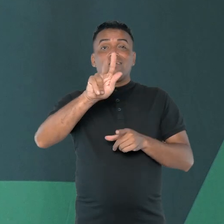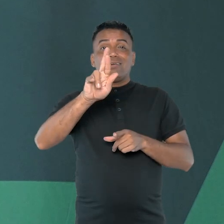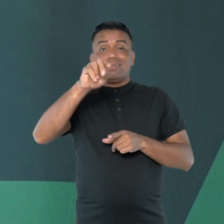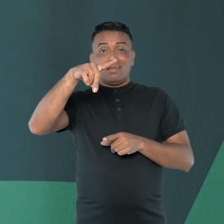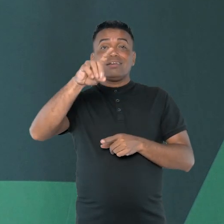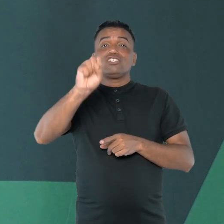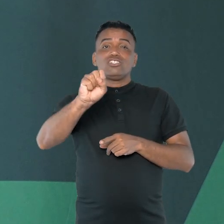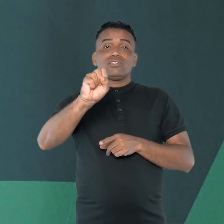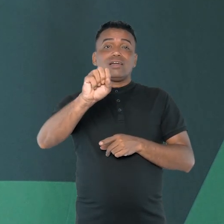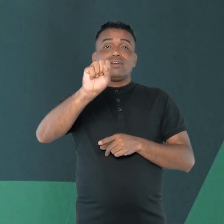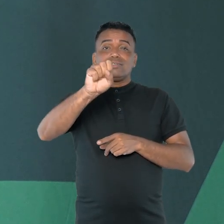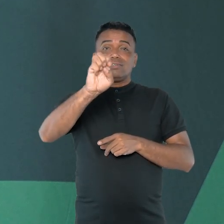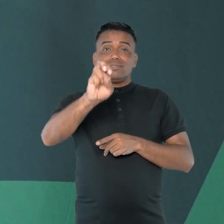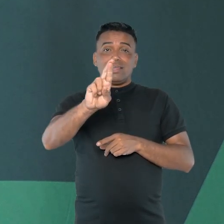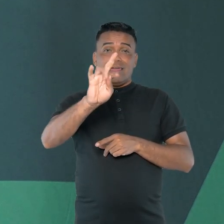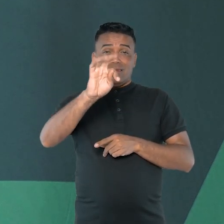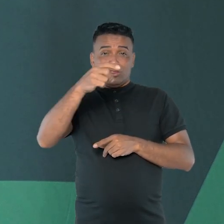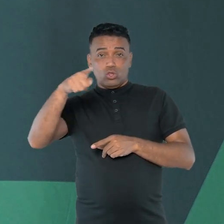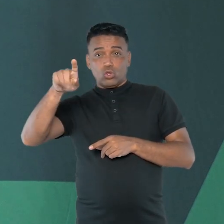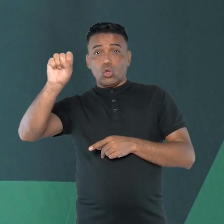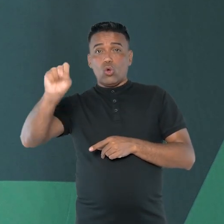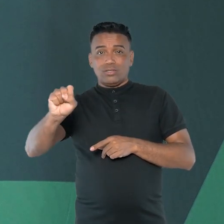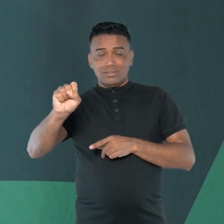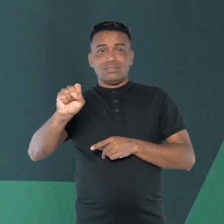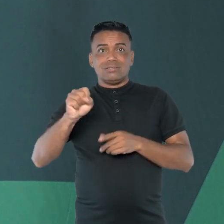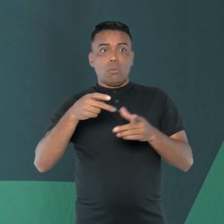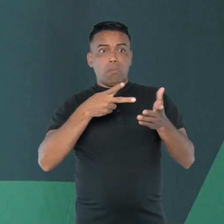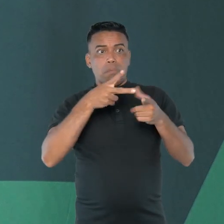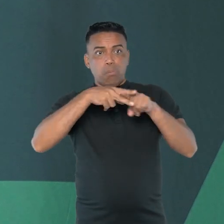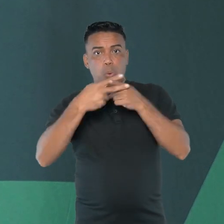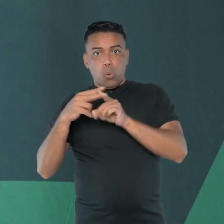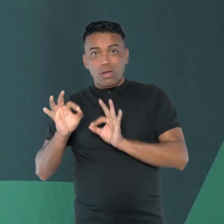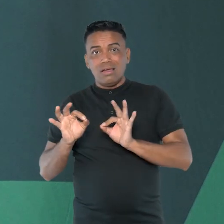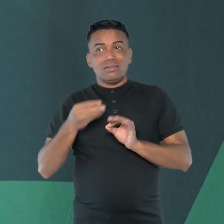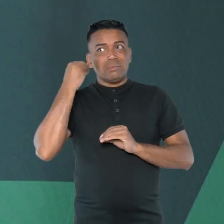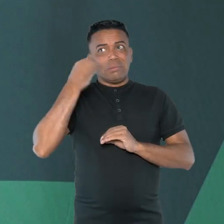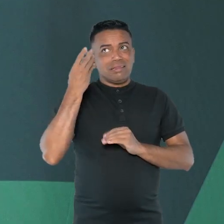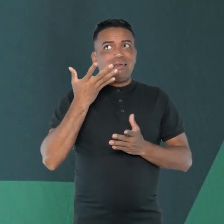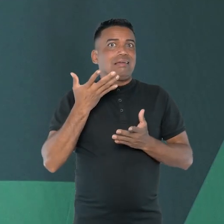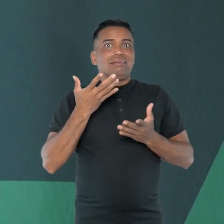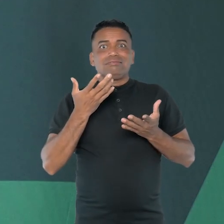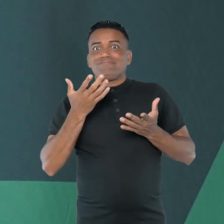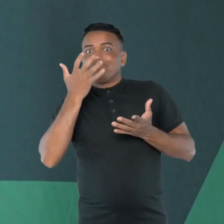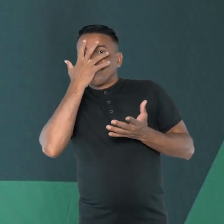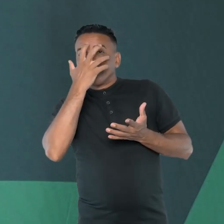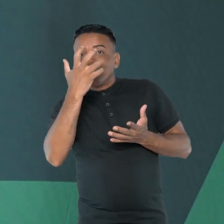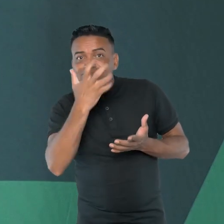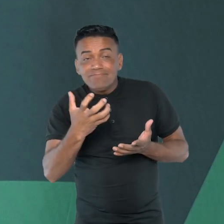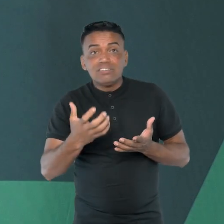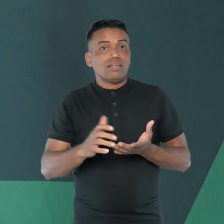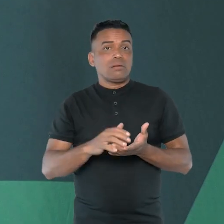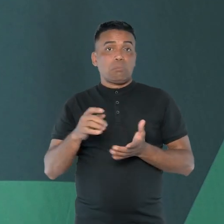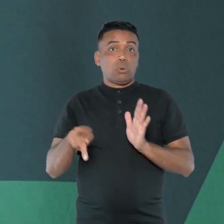Guimarães Rosa. Depois de ler os originais, externei ao autor as inúmeras virtudes que enxergava. Somente não escondi